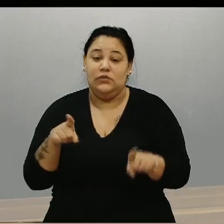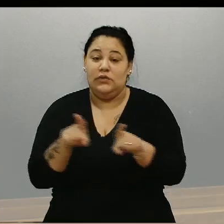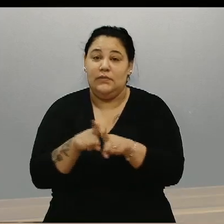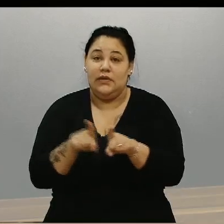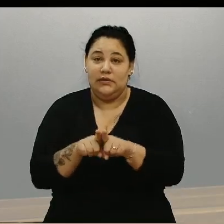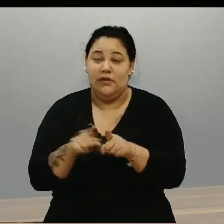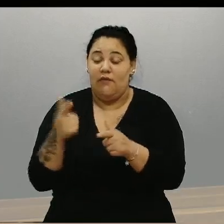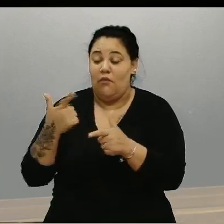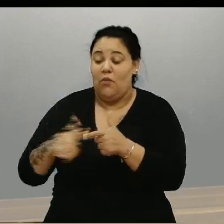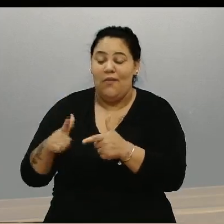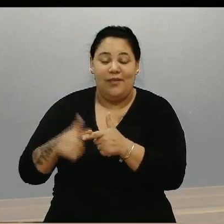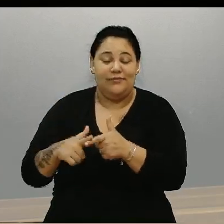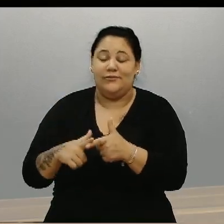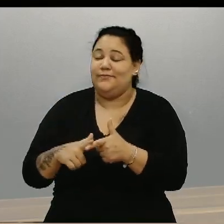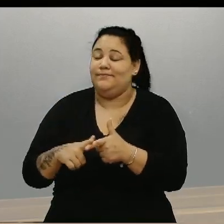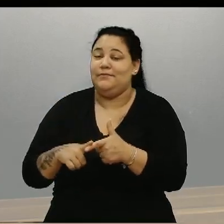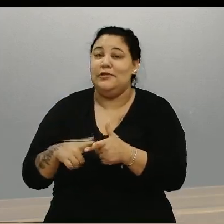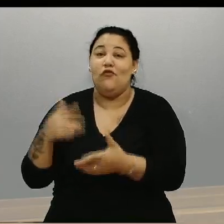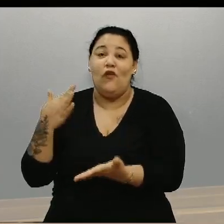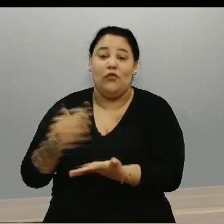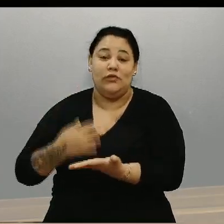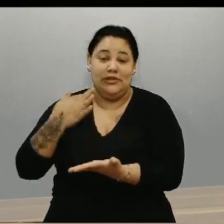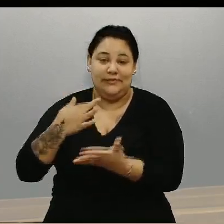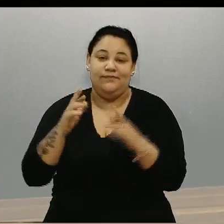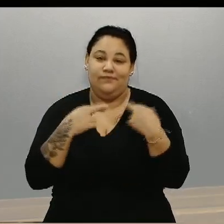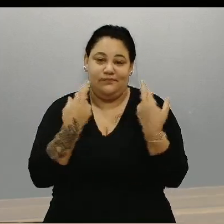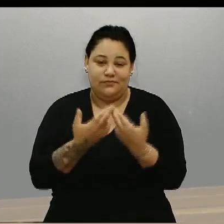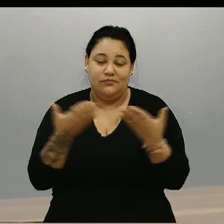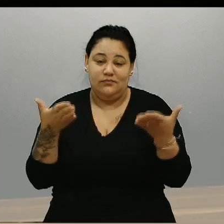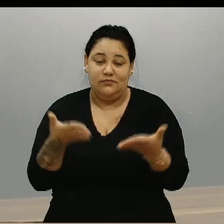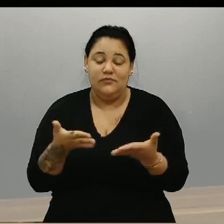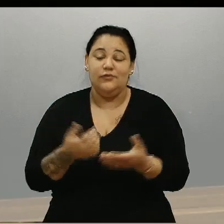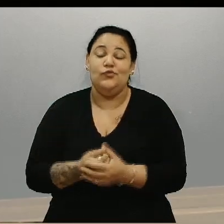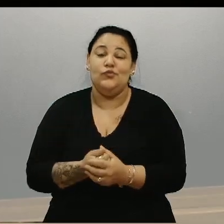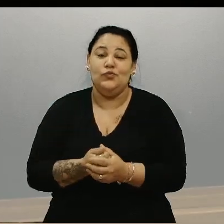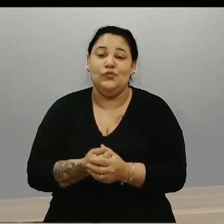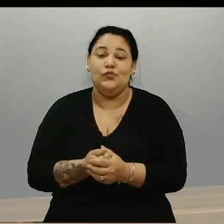estive na sessão, então eu não queria deixar de